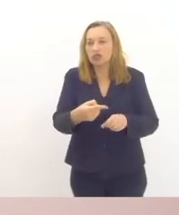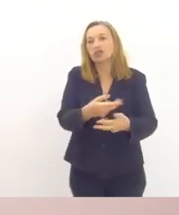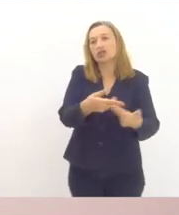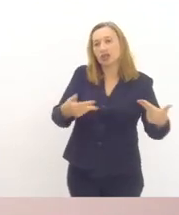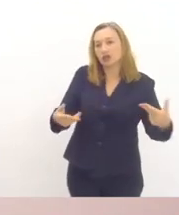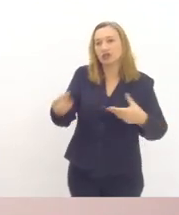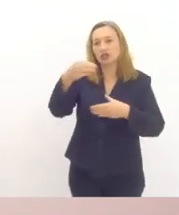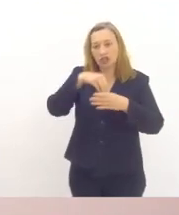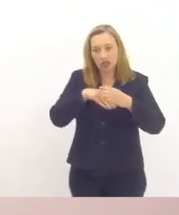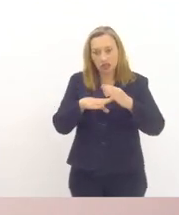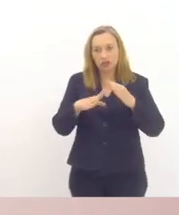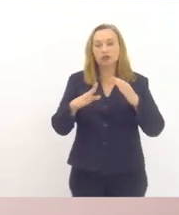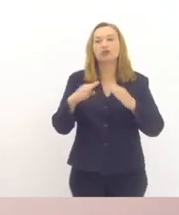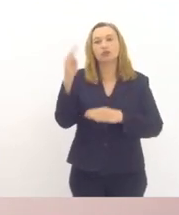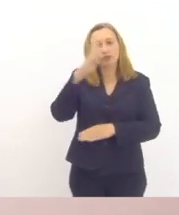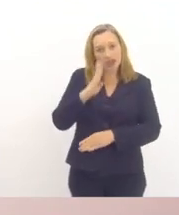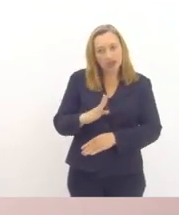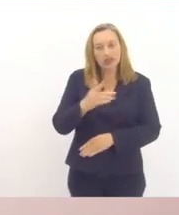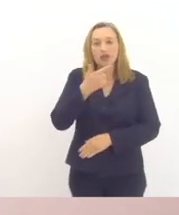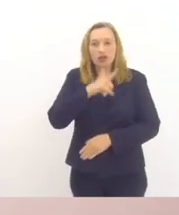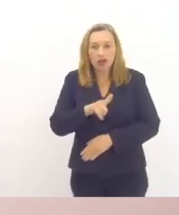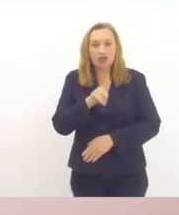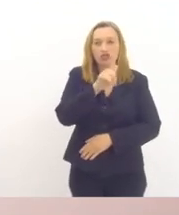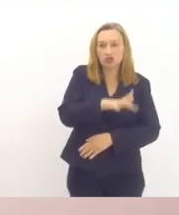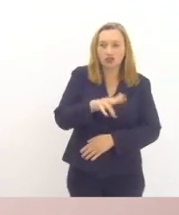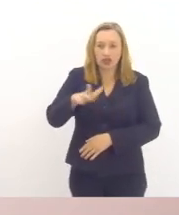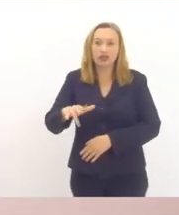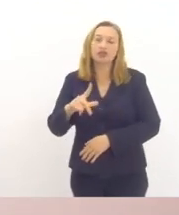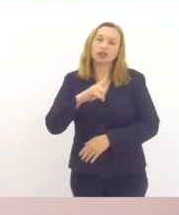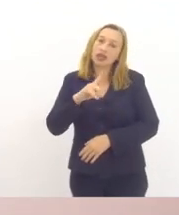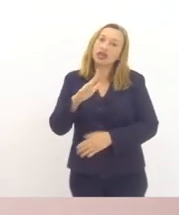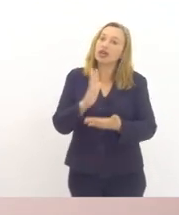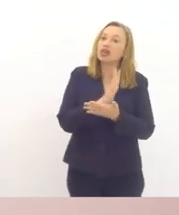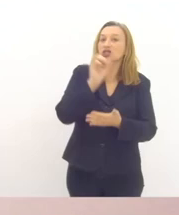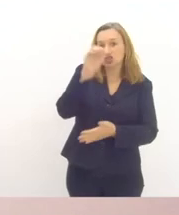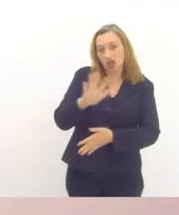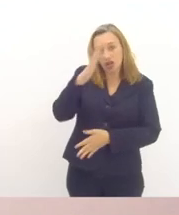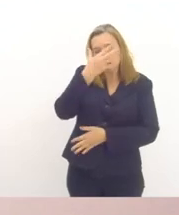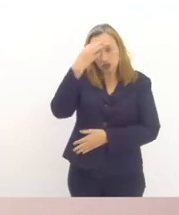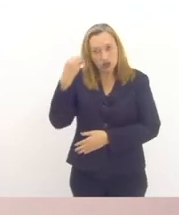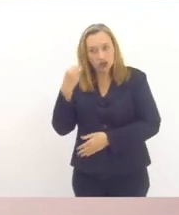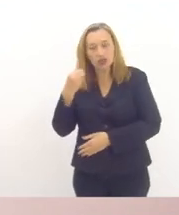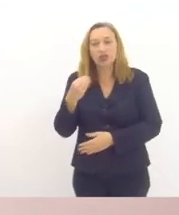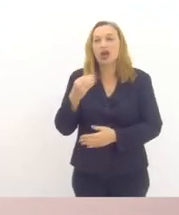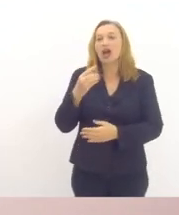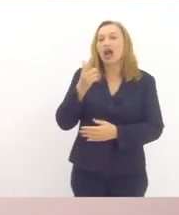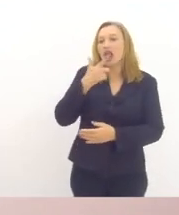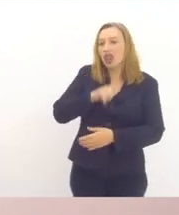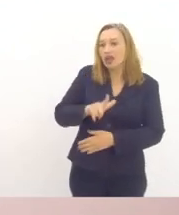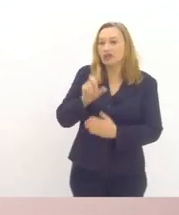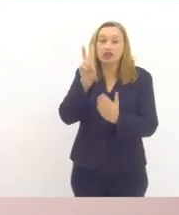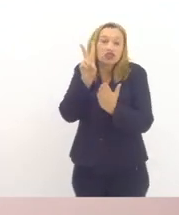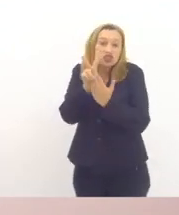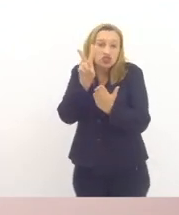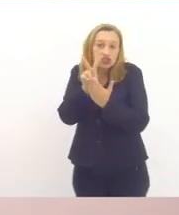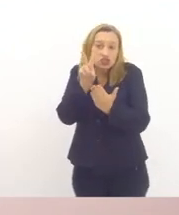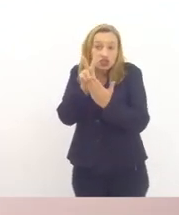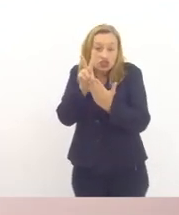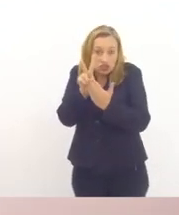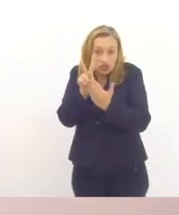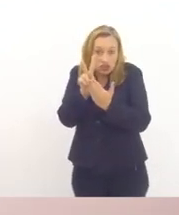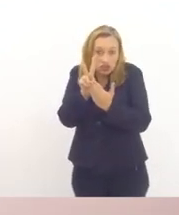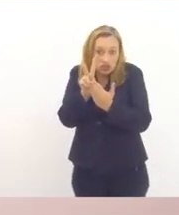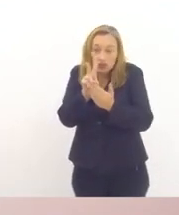Nós temos muitas línguas nacionais e a gente, em geral, esquece disso. As línguas indígenas são centenas e elas